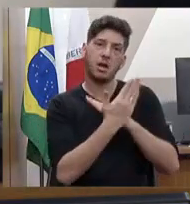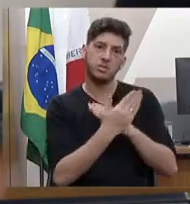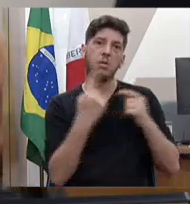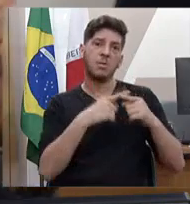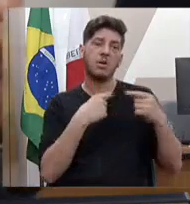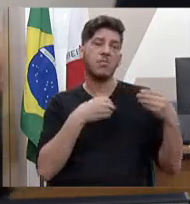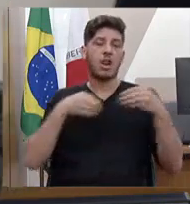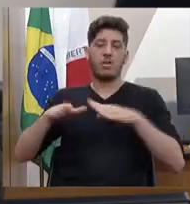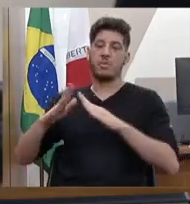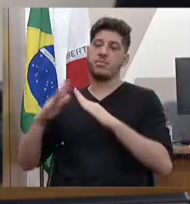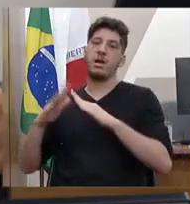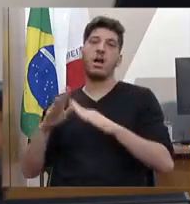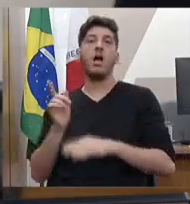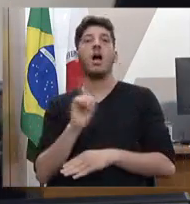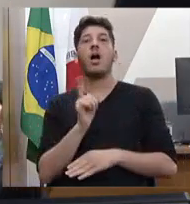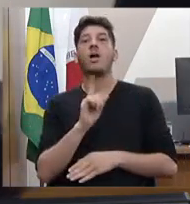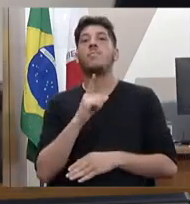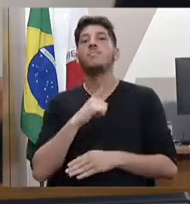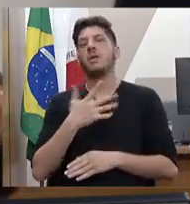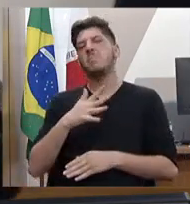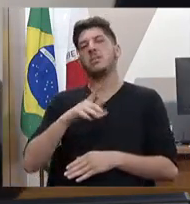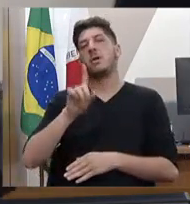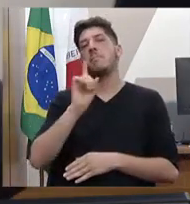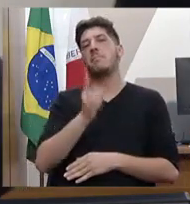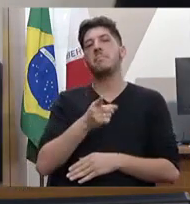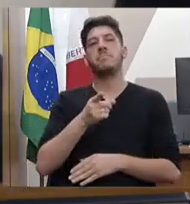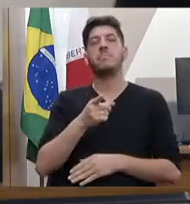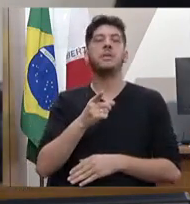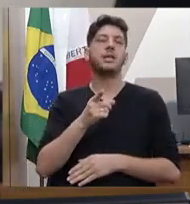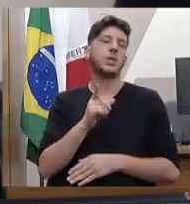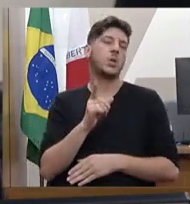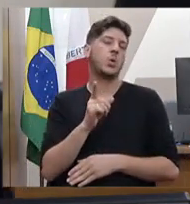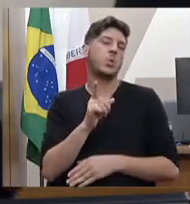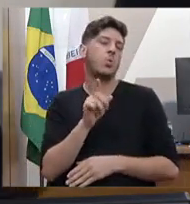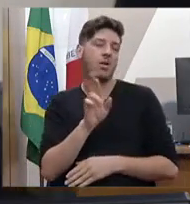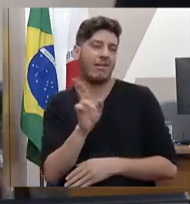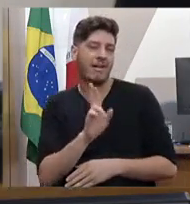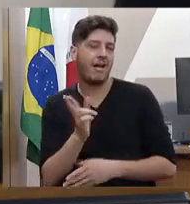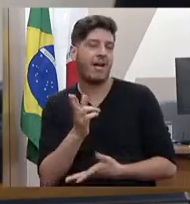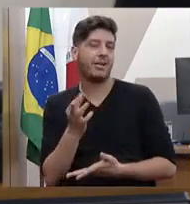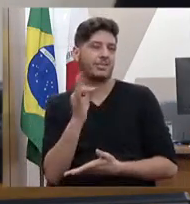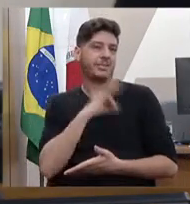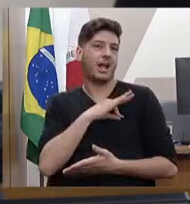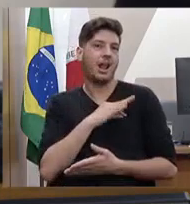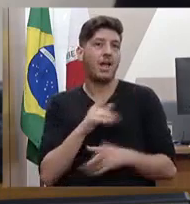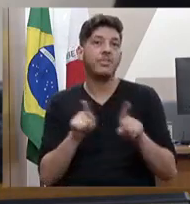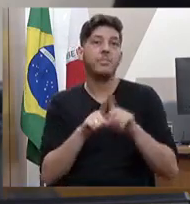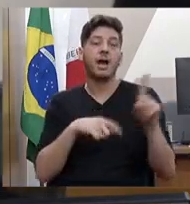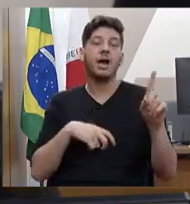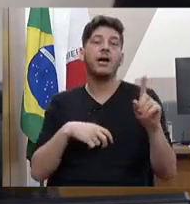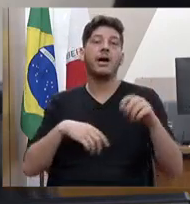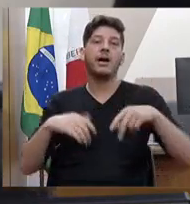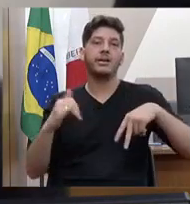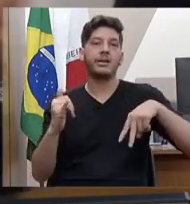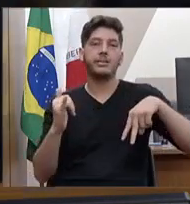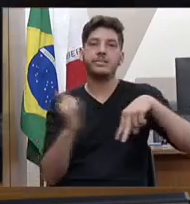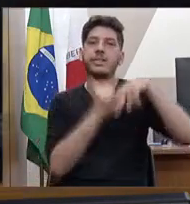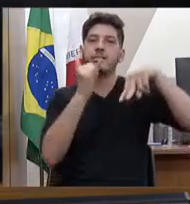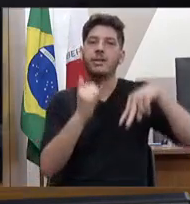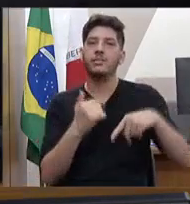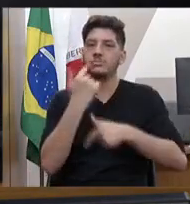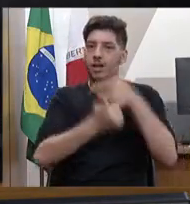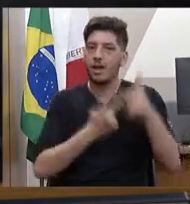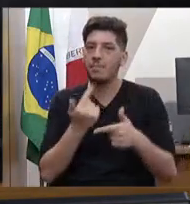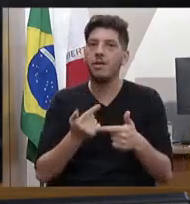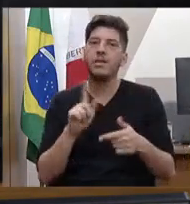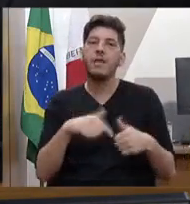casa não ele leva uma fatiazinha de mil e poucos reais de um salário mínimo de acidente de trabalho no meu colaborador Isso me deixa então